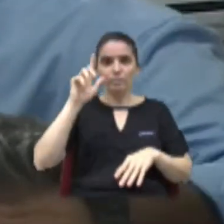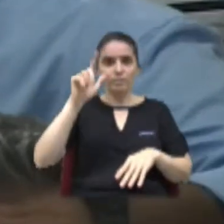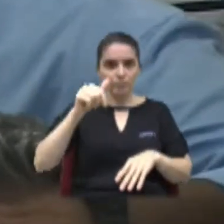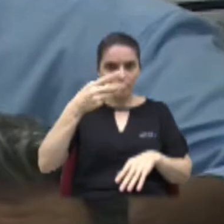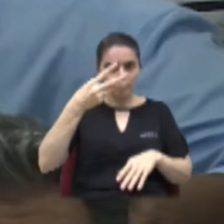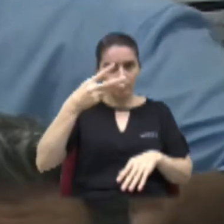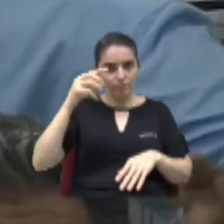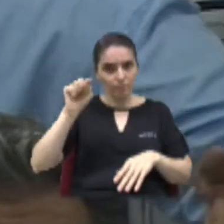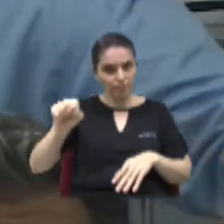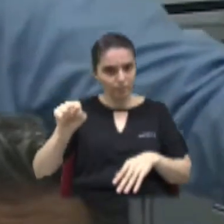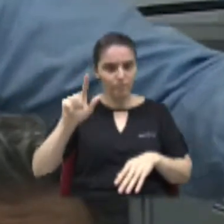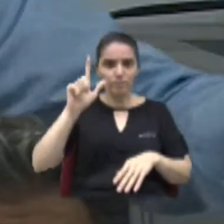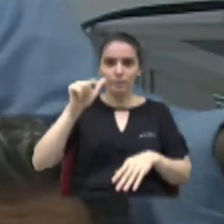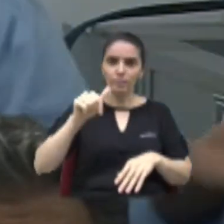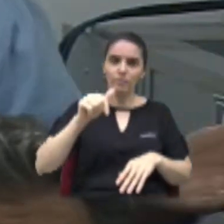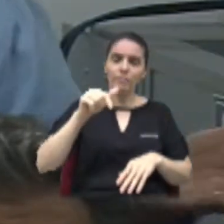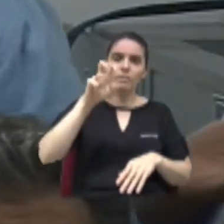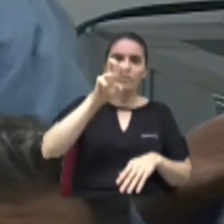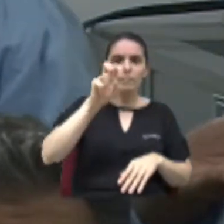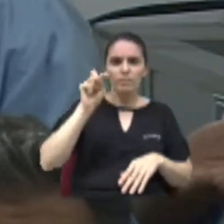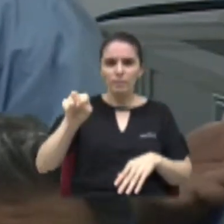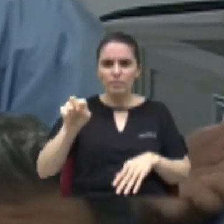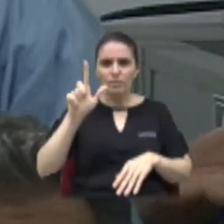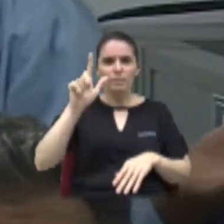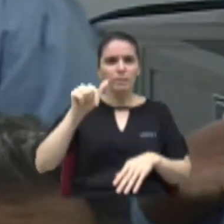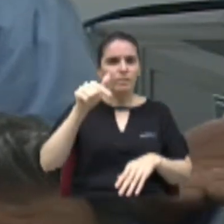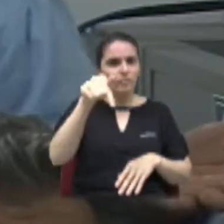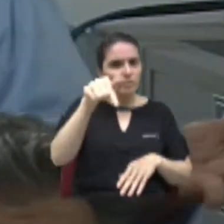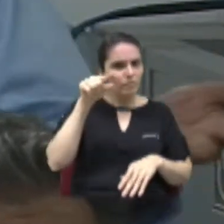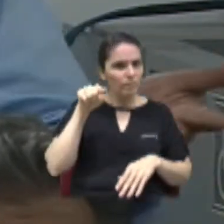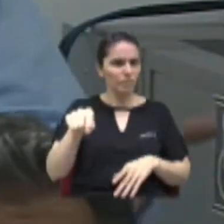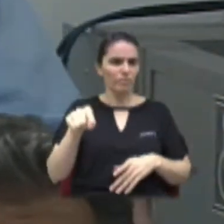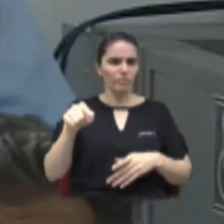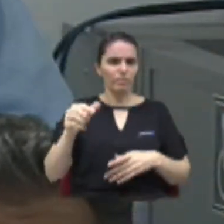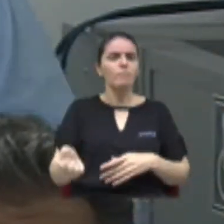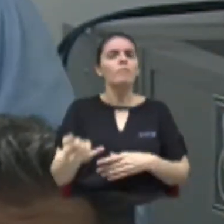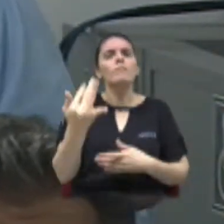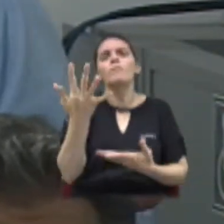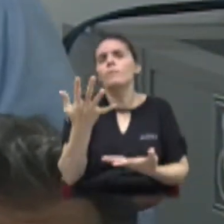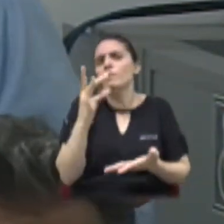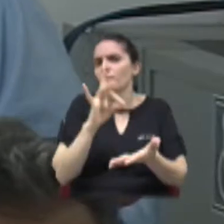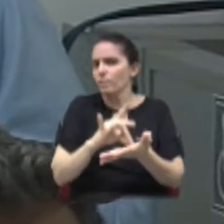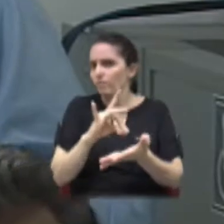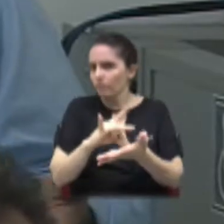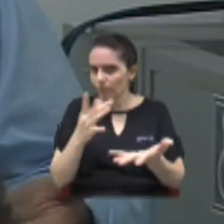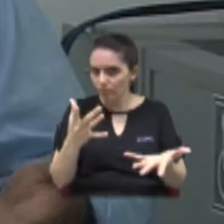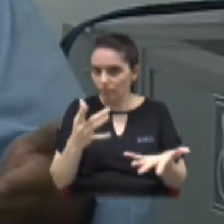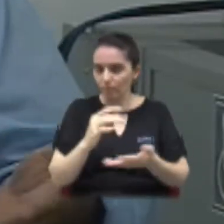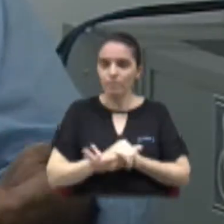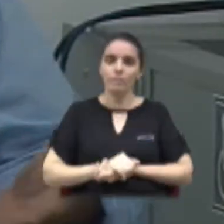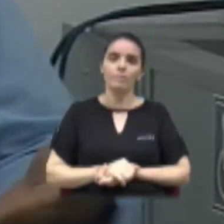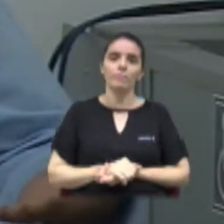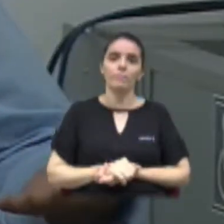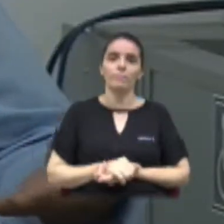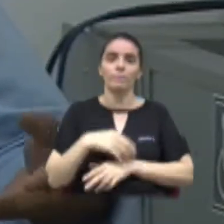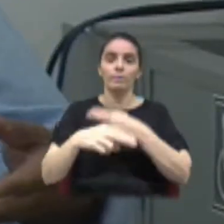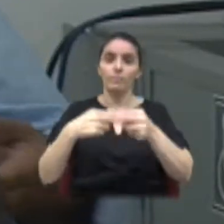porque quem está cadastrado e quem não está? Quem que vai ser beneficiado, quem que não vai?